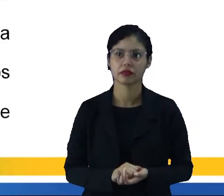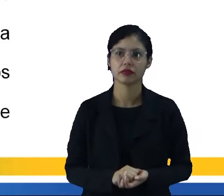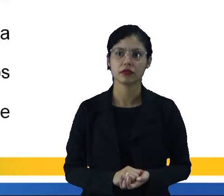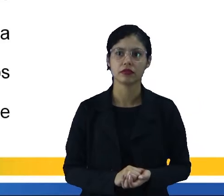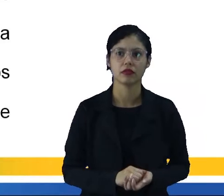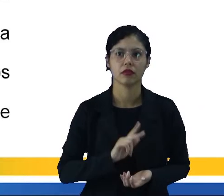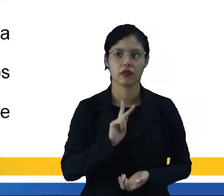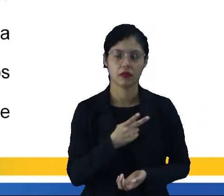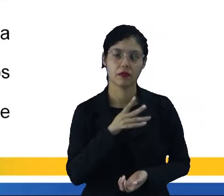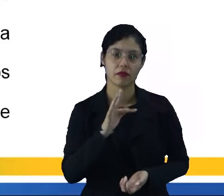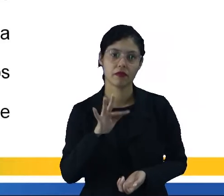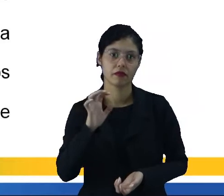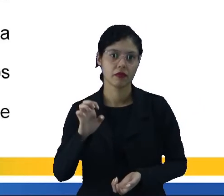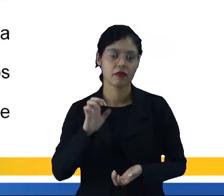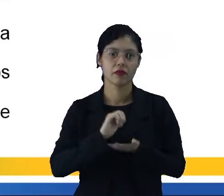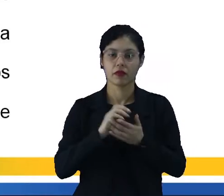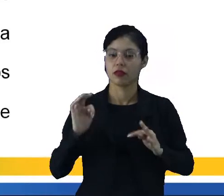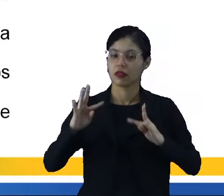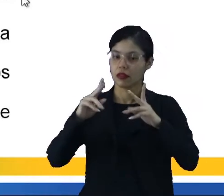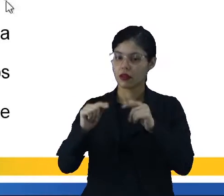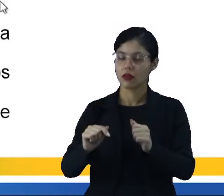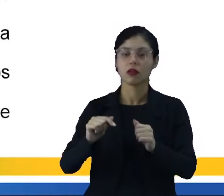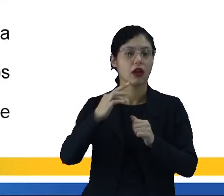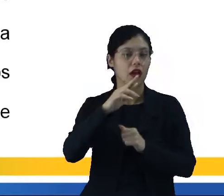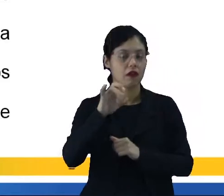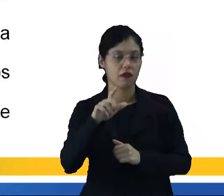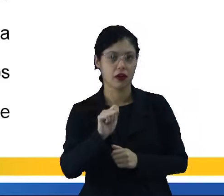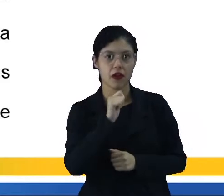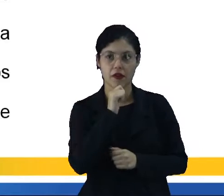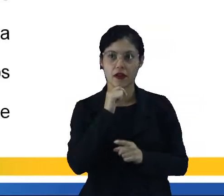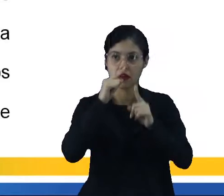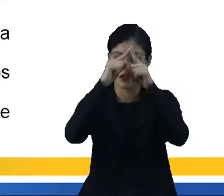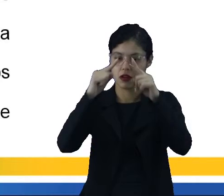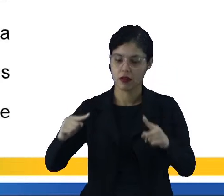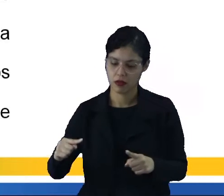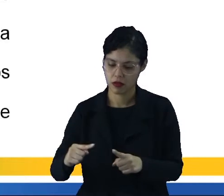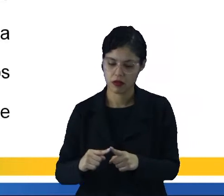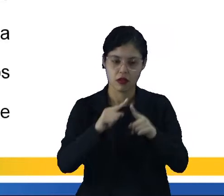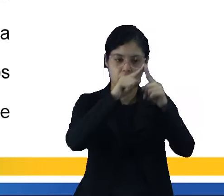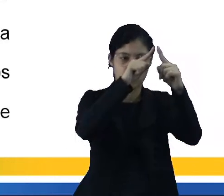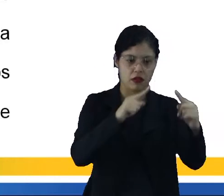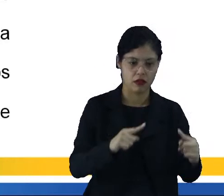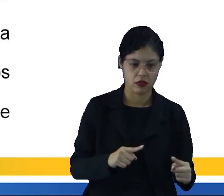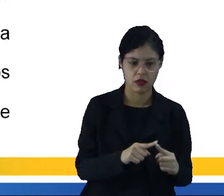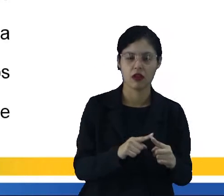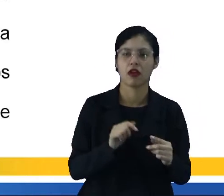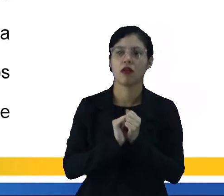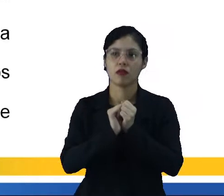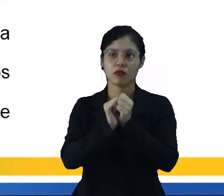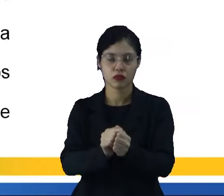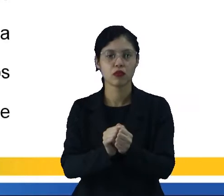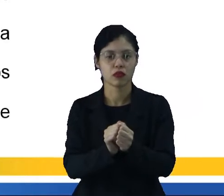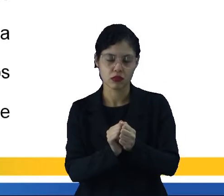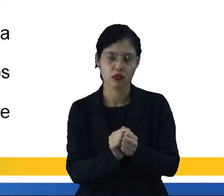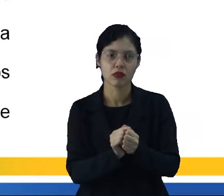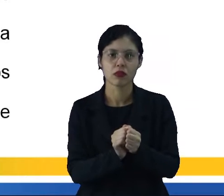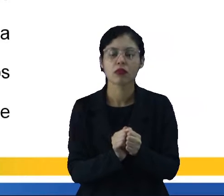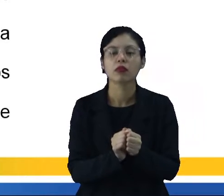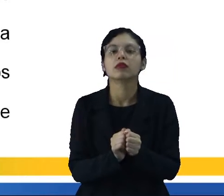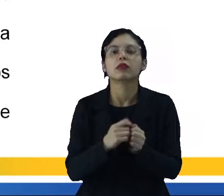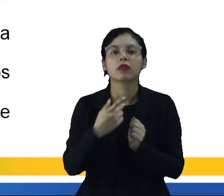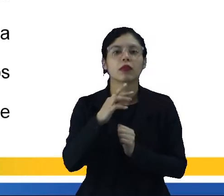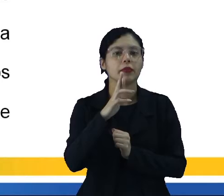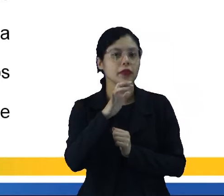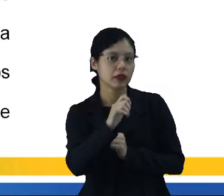hff então ó todas essas faces laterais são triângulos ó formados pela união dos verbos da pirâmide com os versos